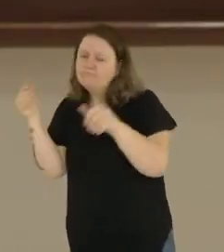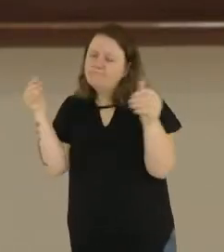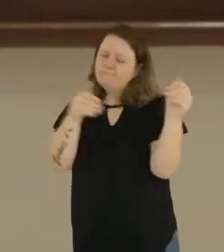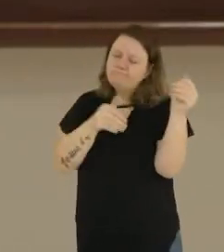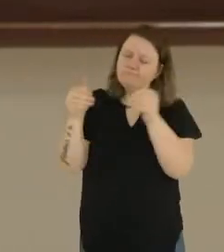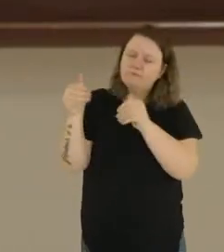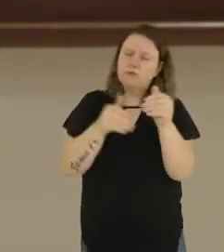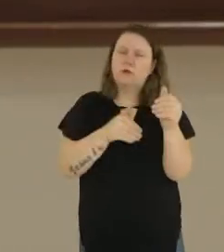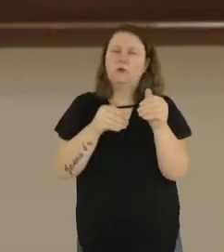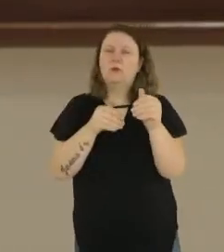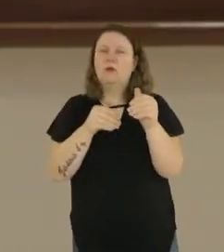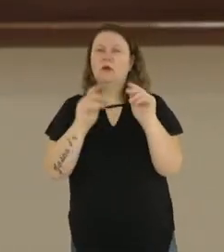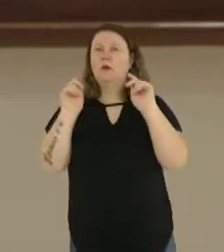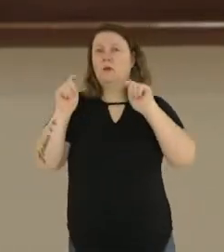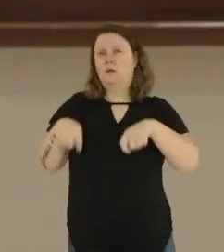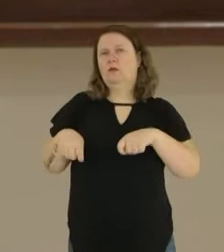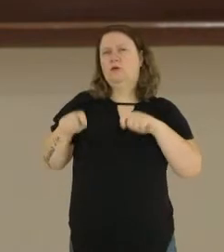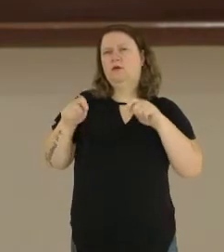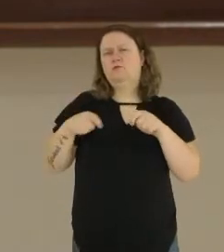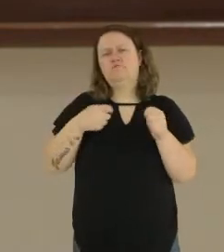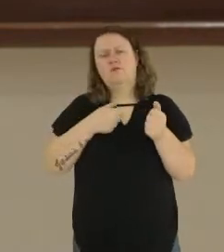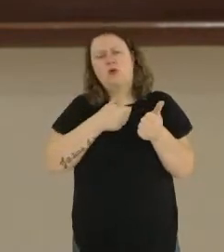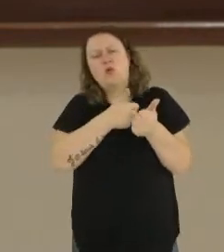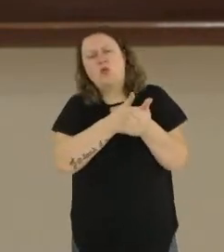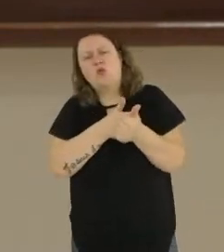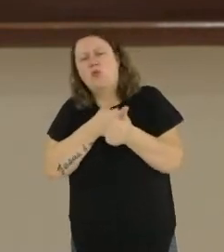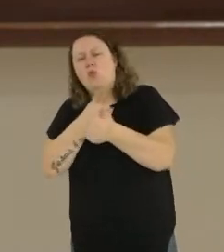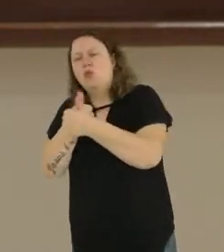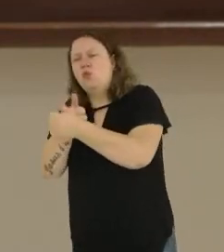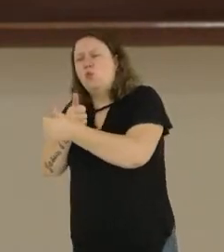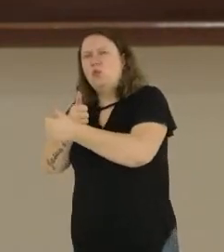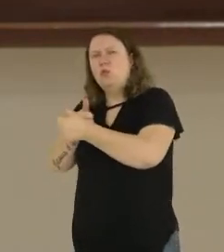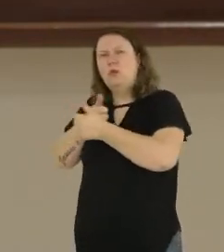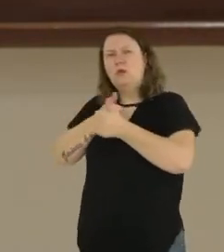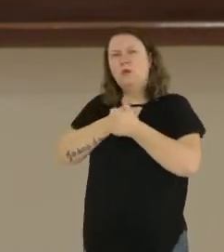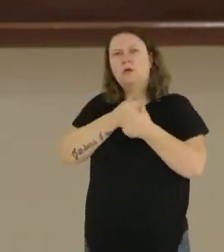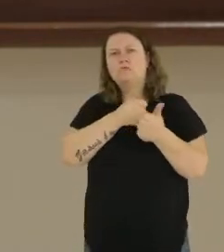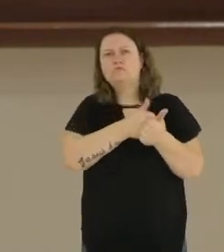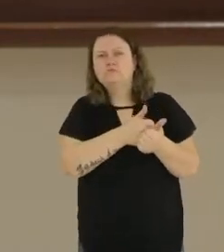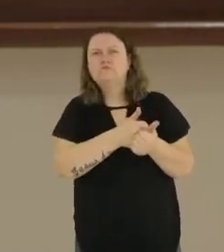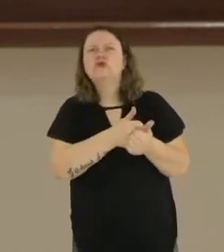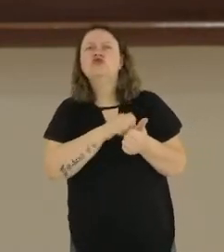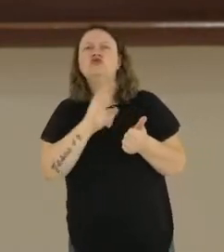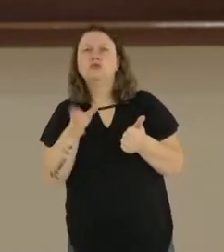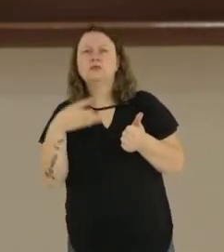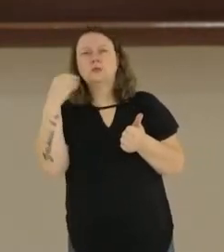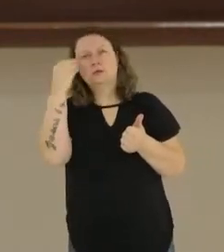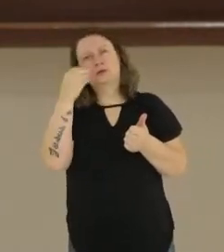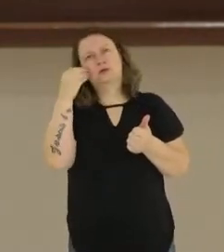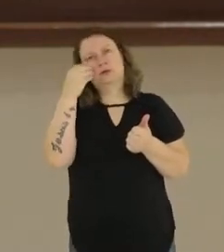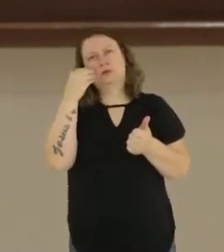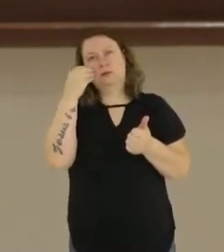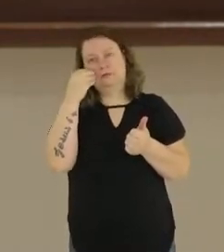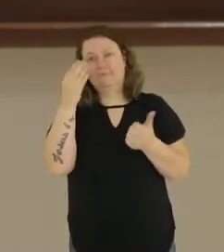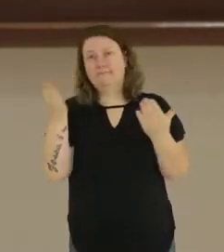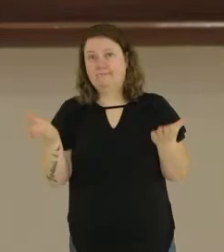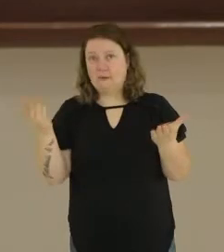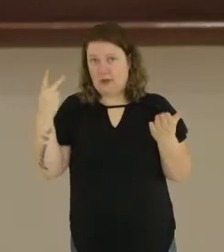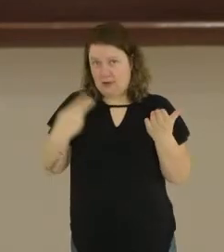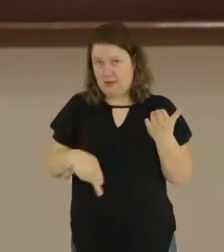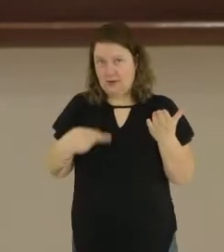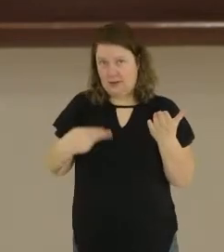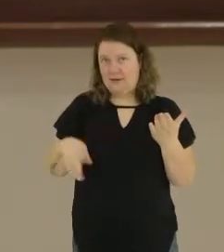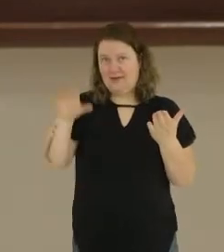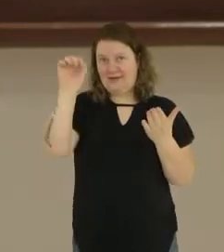quais são as relações de proximidade que a gente tem com essas colônias de imigração, né? No caso especial aqui do